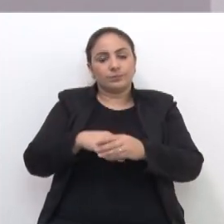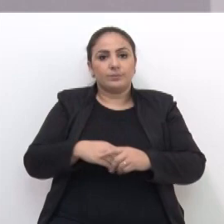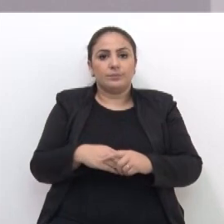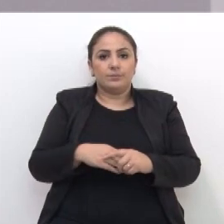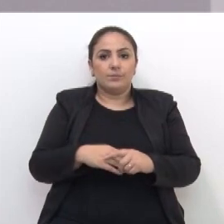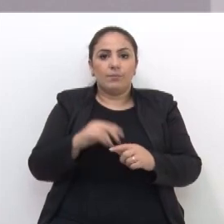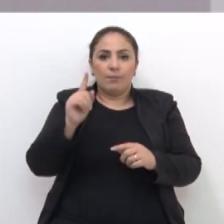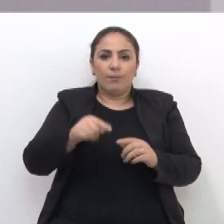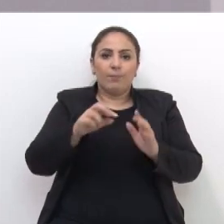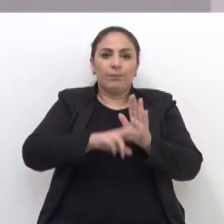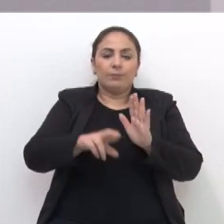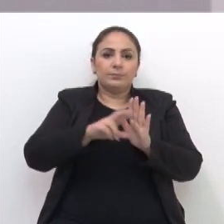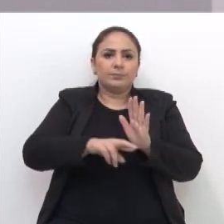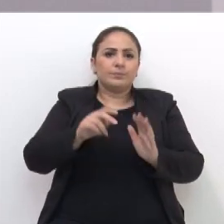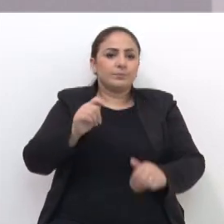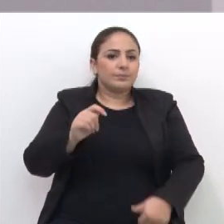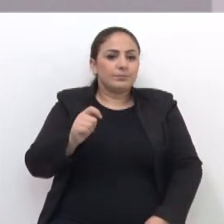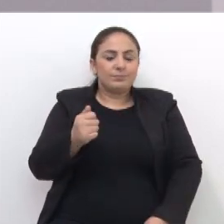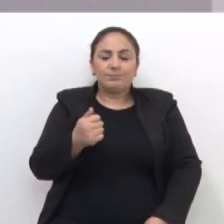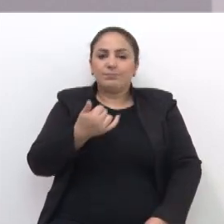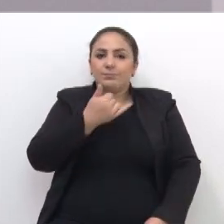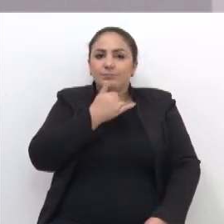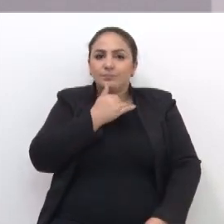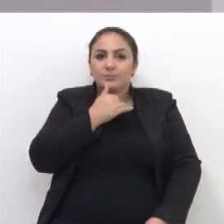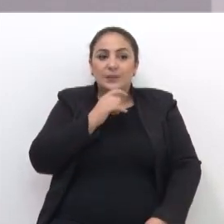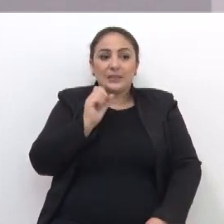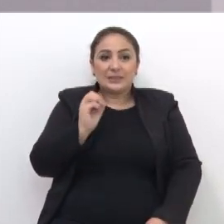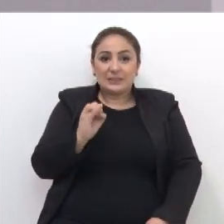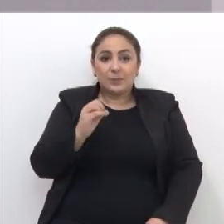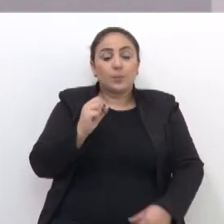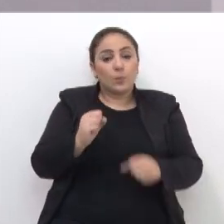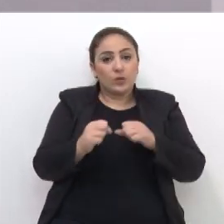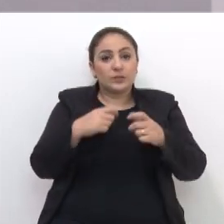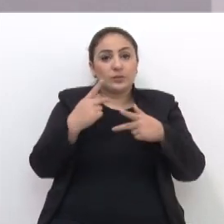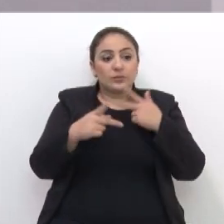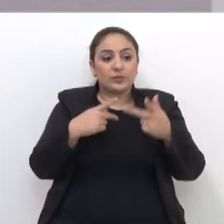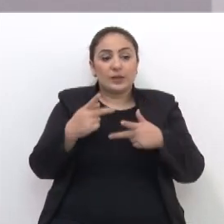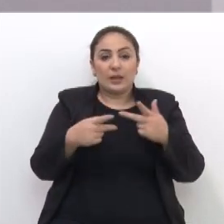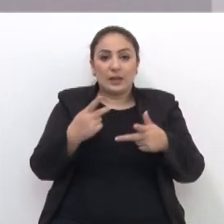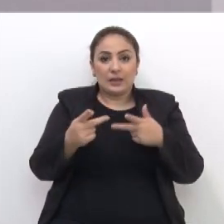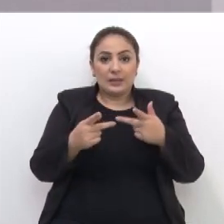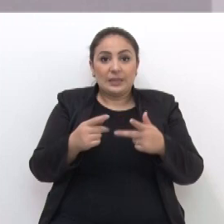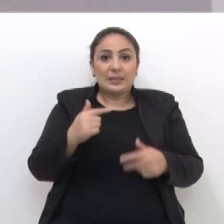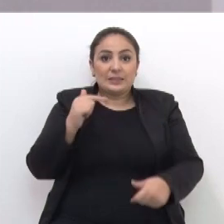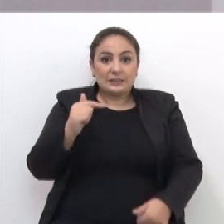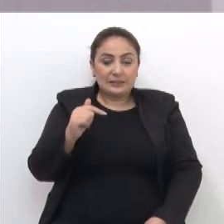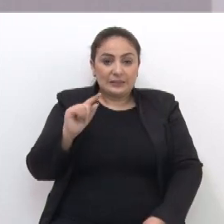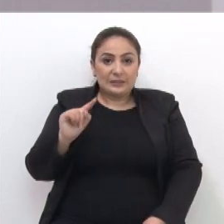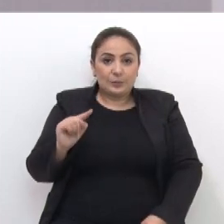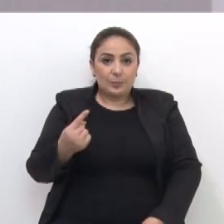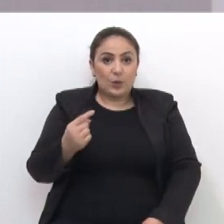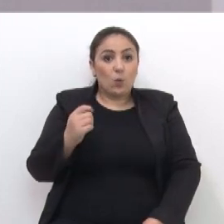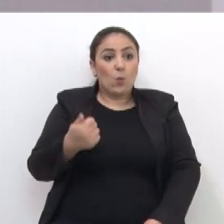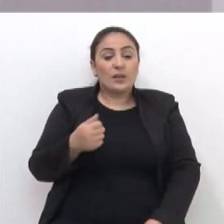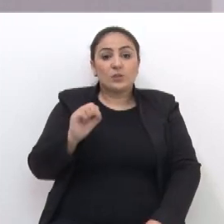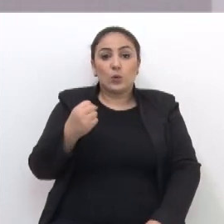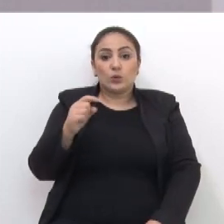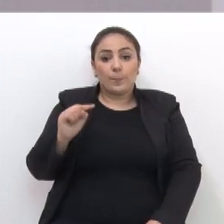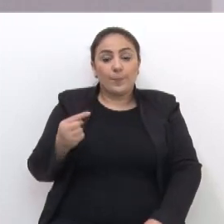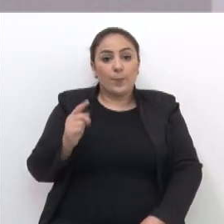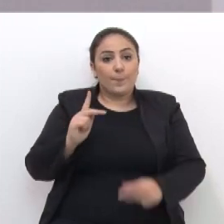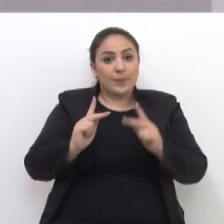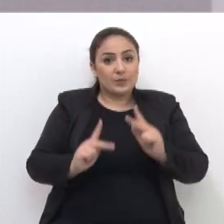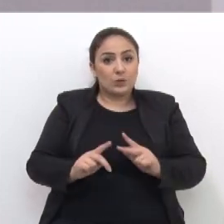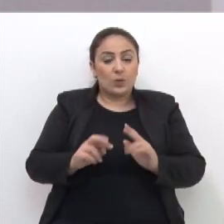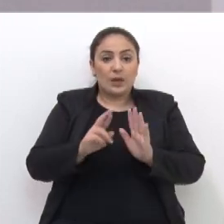tem 150 mil eleitores. Então, para que a gente possa ter aí uma participação maior das pessoas, tendo em vista que o voto para o Conselho